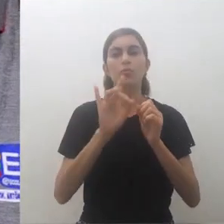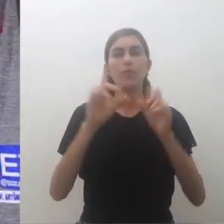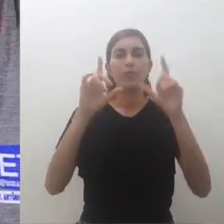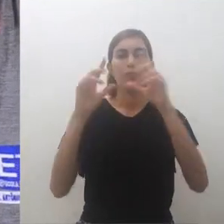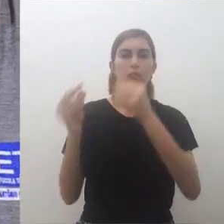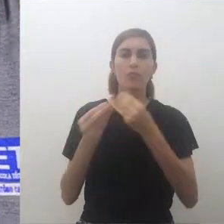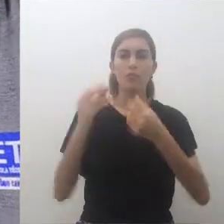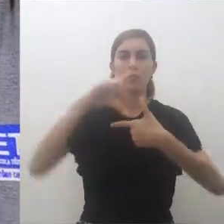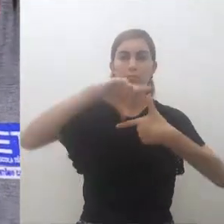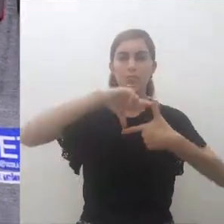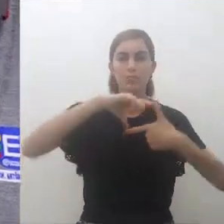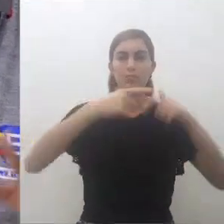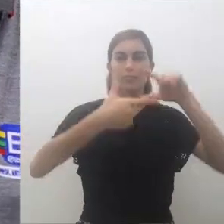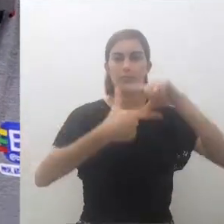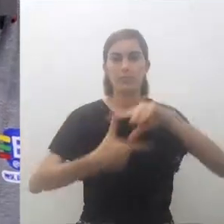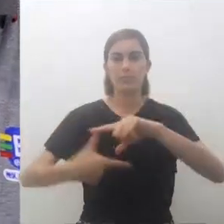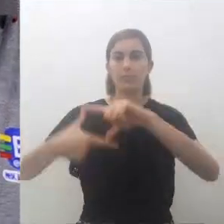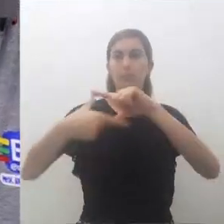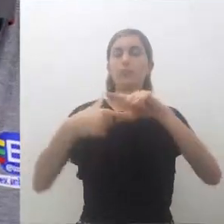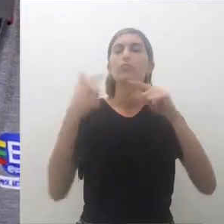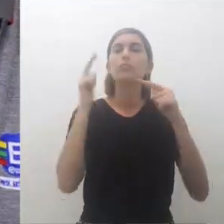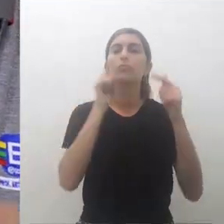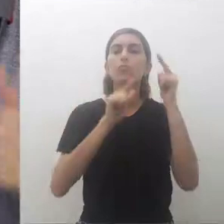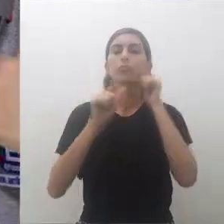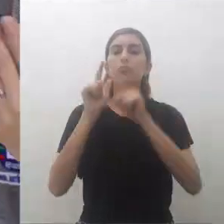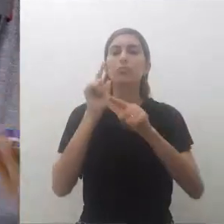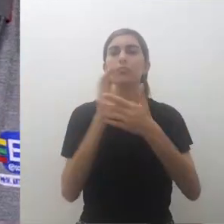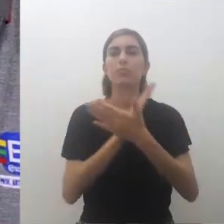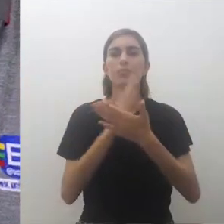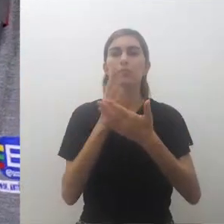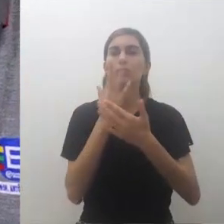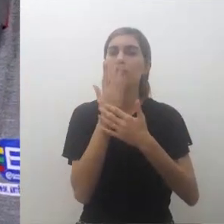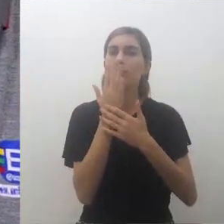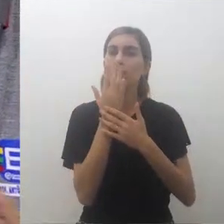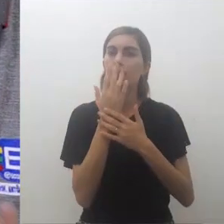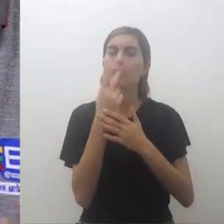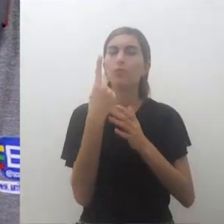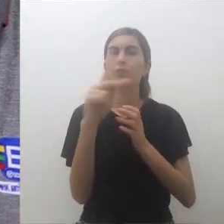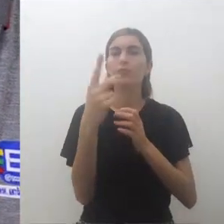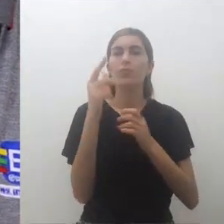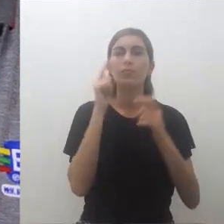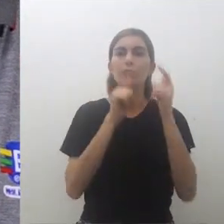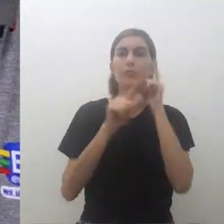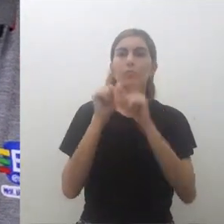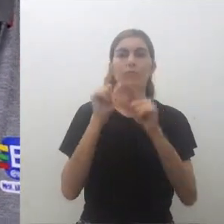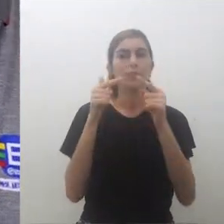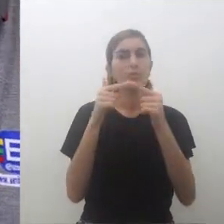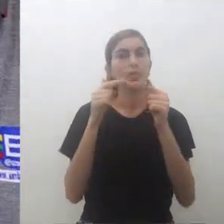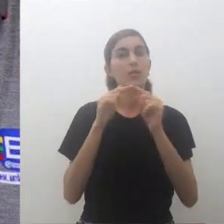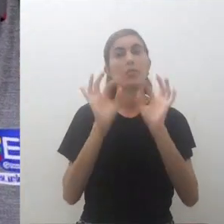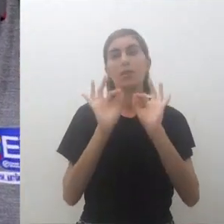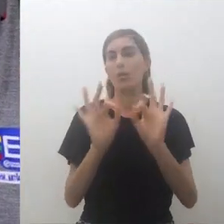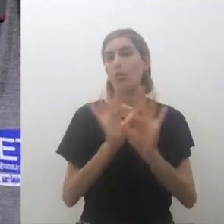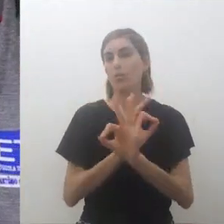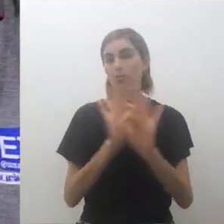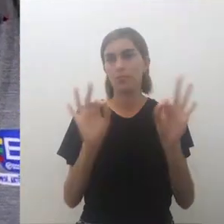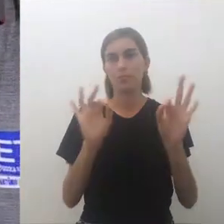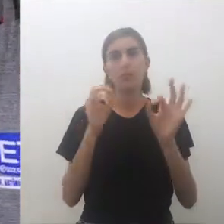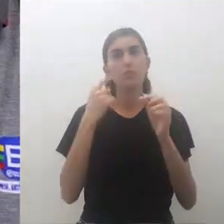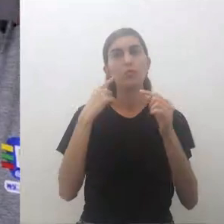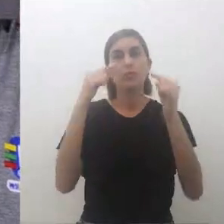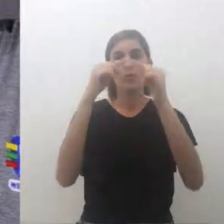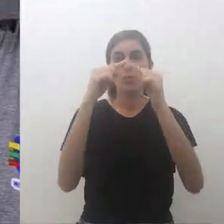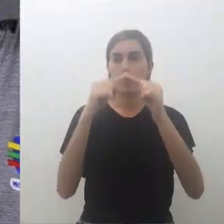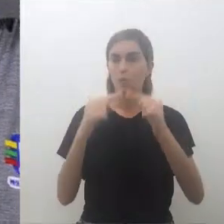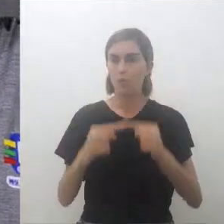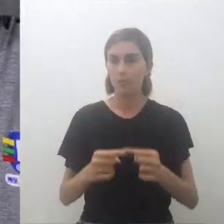formas geométricas. Conseguir algumas cores. As cores que você conseguir também tá ótimo. Nós vamos